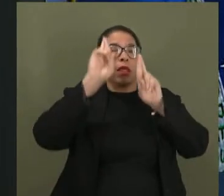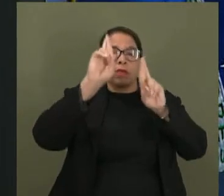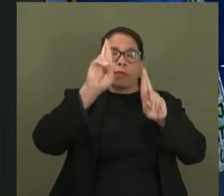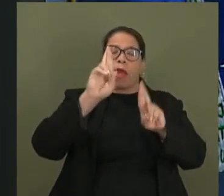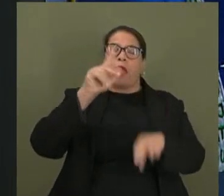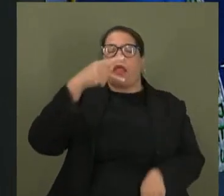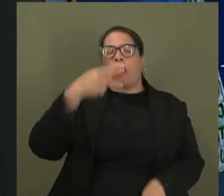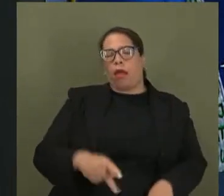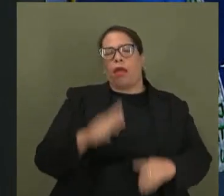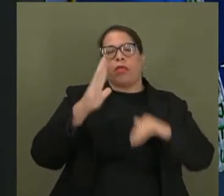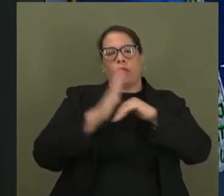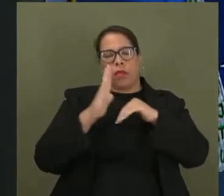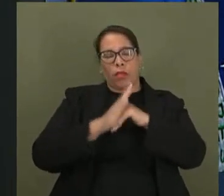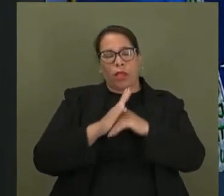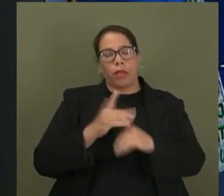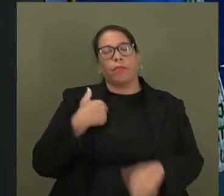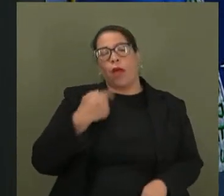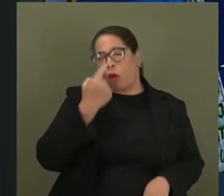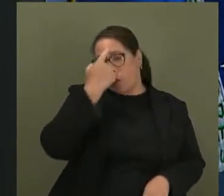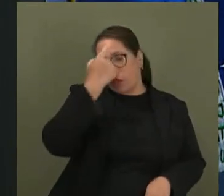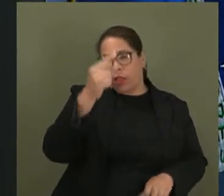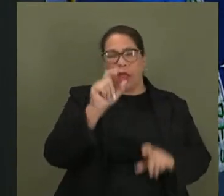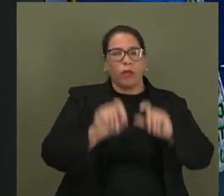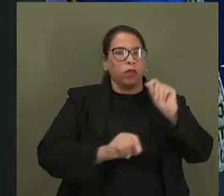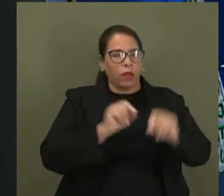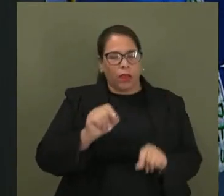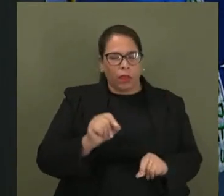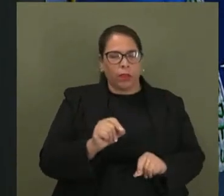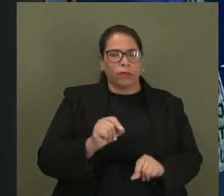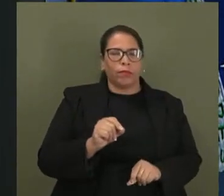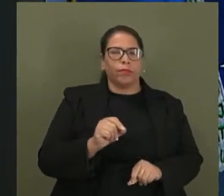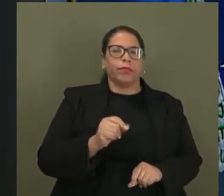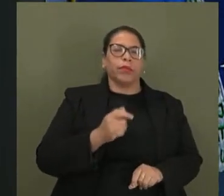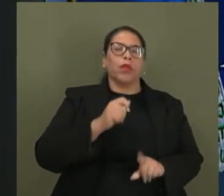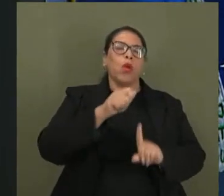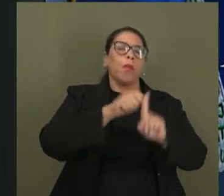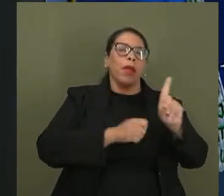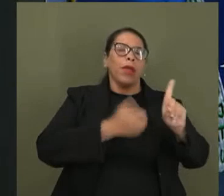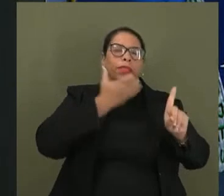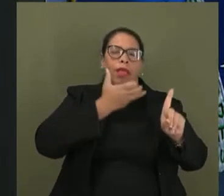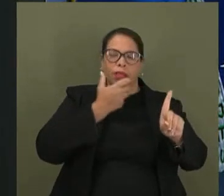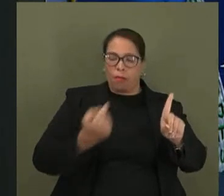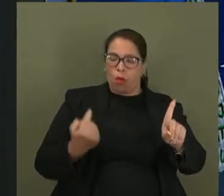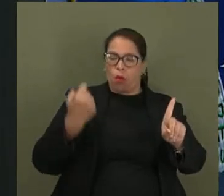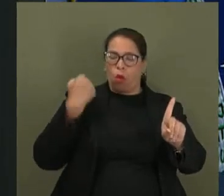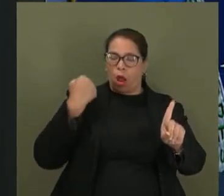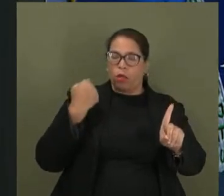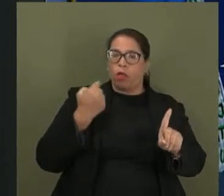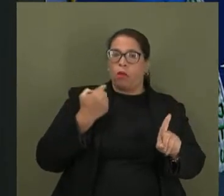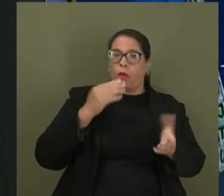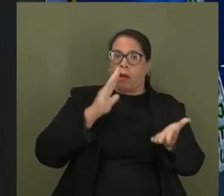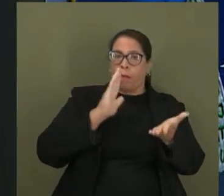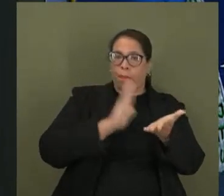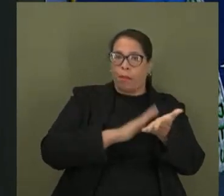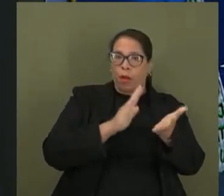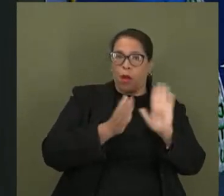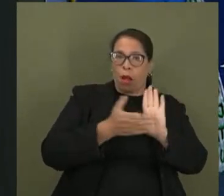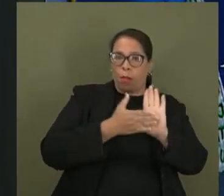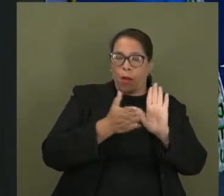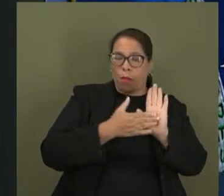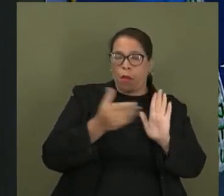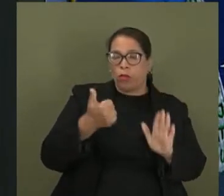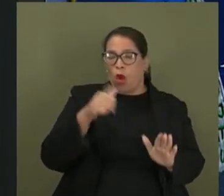casa. Para se ter uma ideia dos desmandos, desde dezembro último, um requerimento assinado por